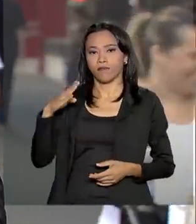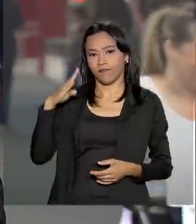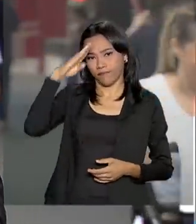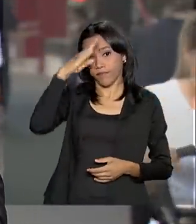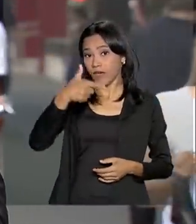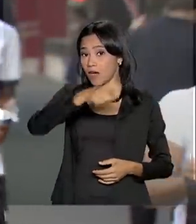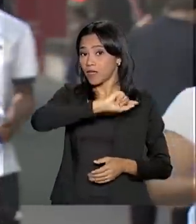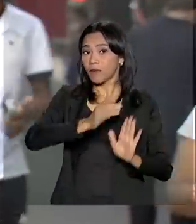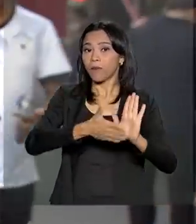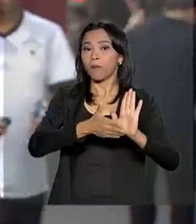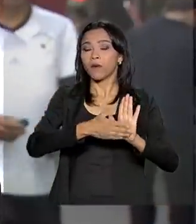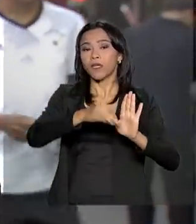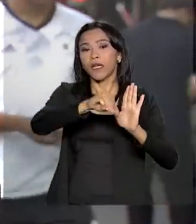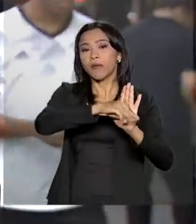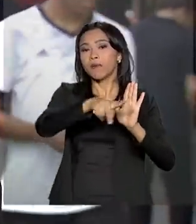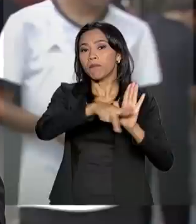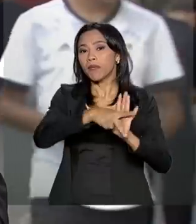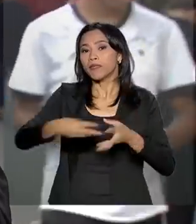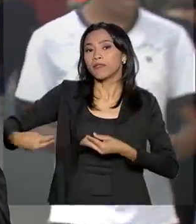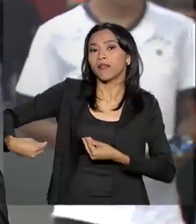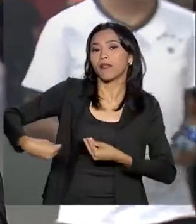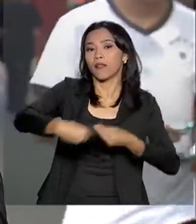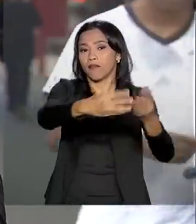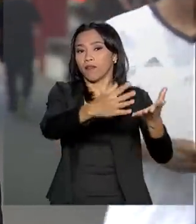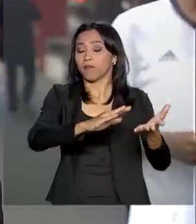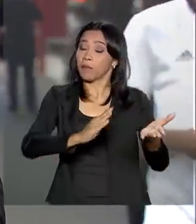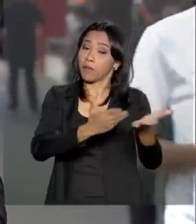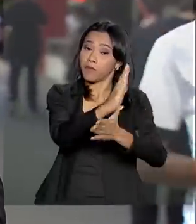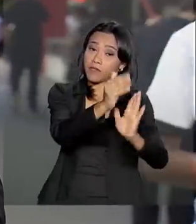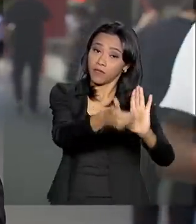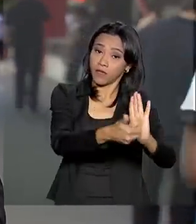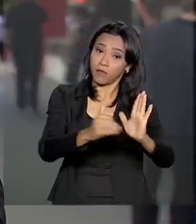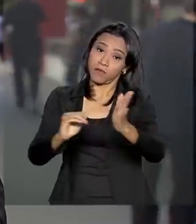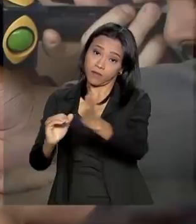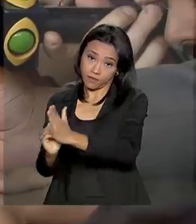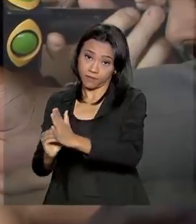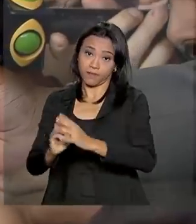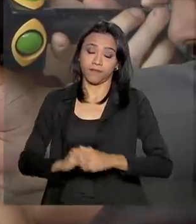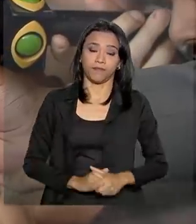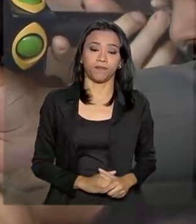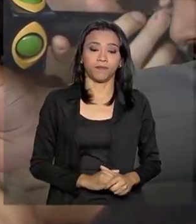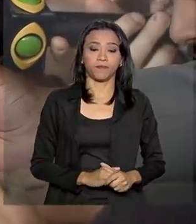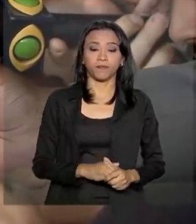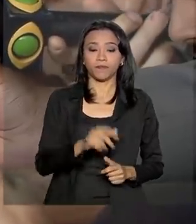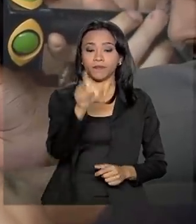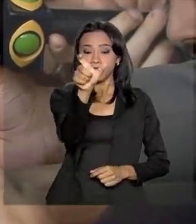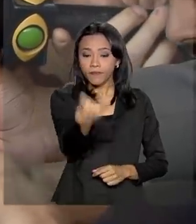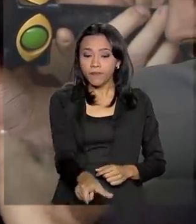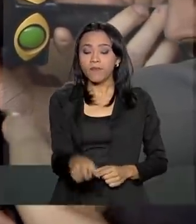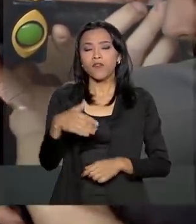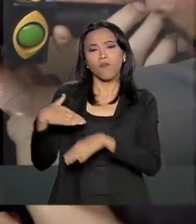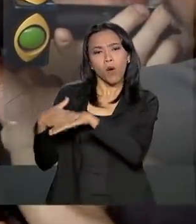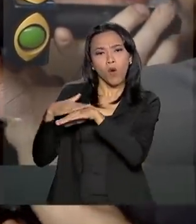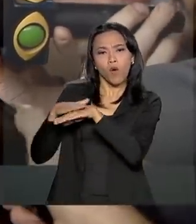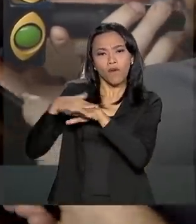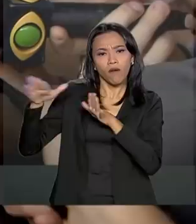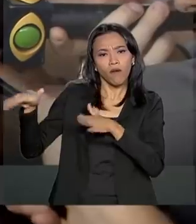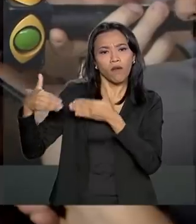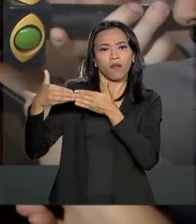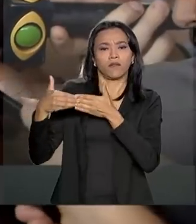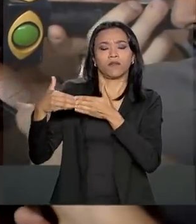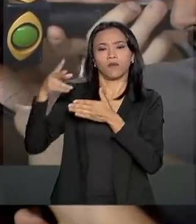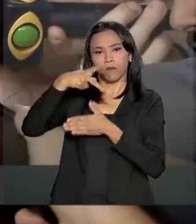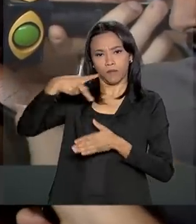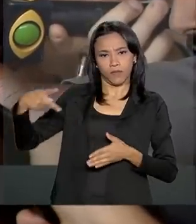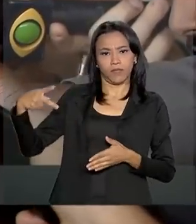de emenda à Constituição ser enviada para aprovação na Câmara e no Senado. após uma negociação com o presidente, o resultado